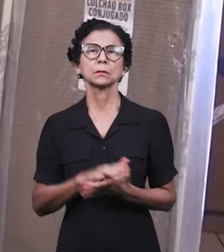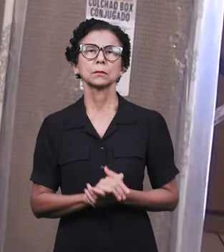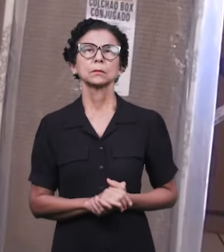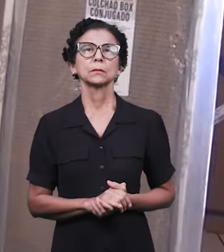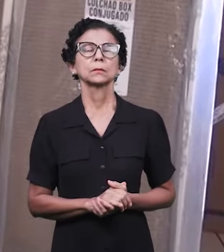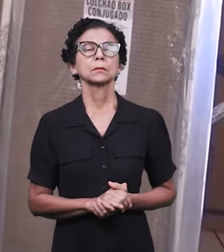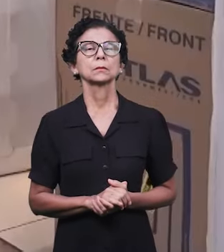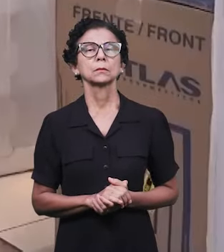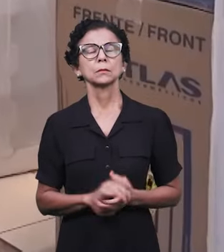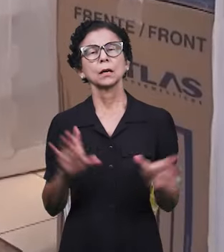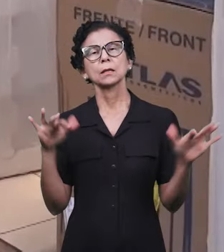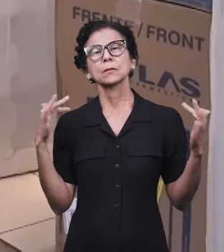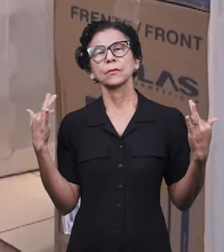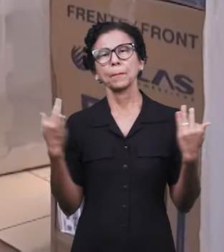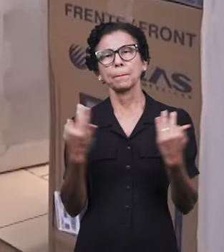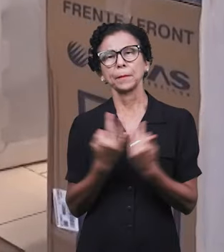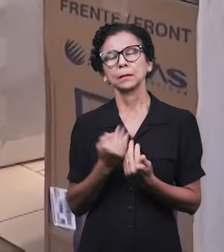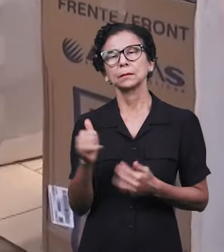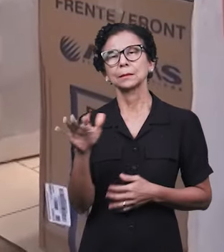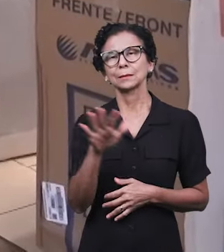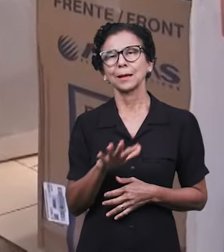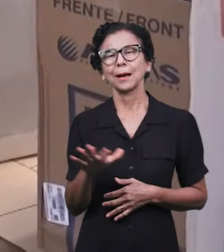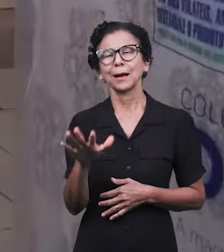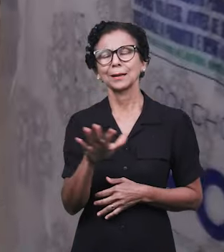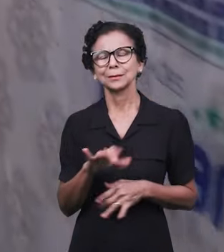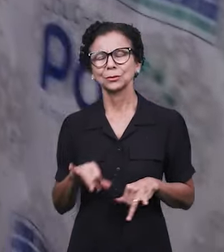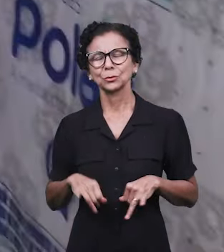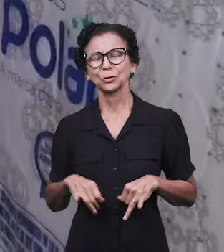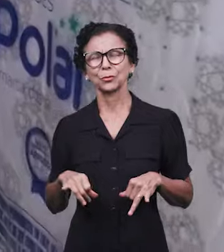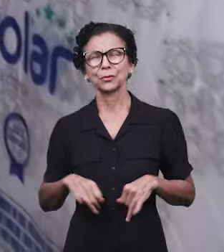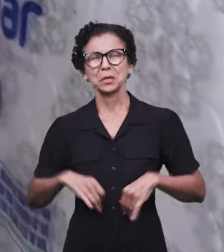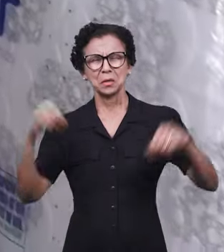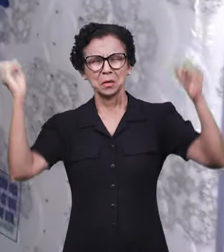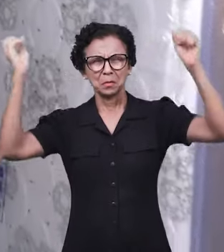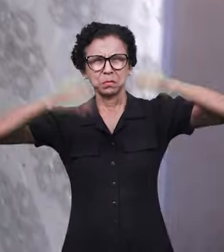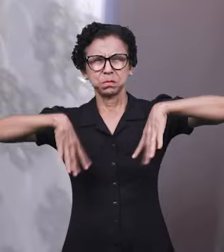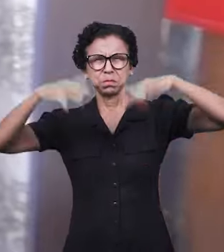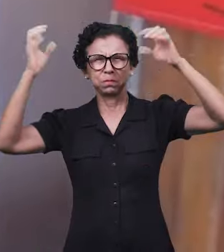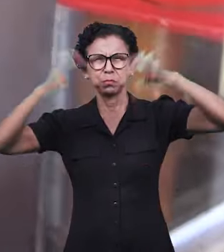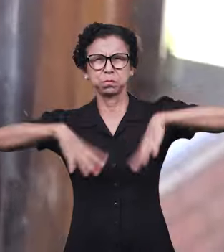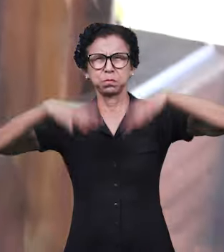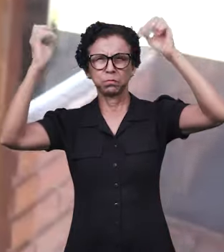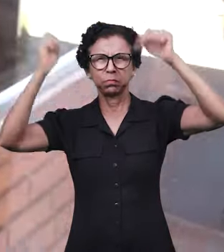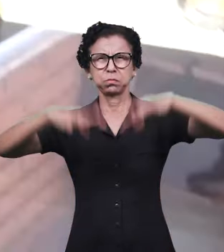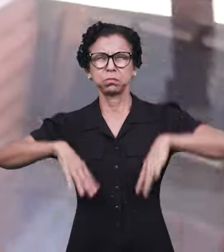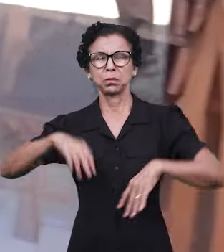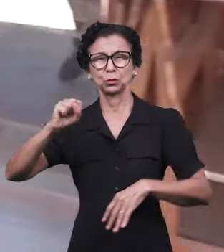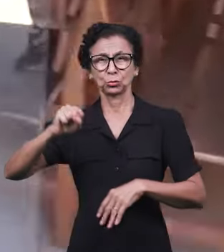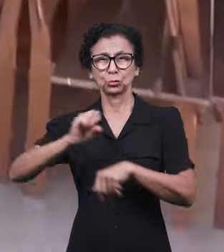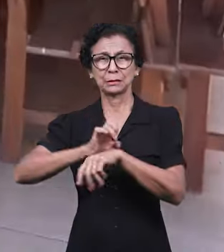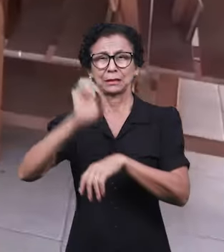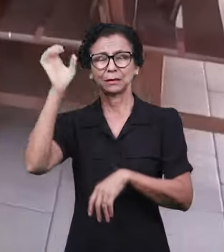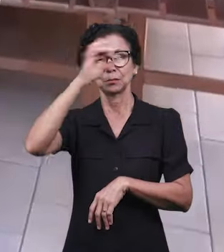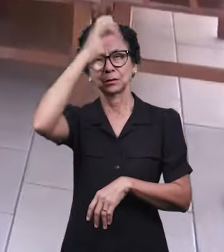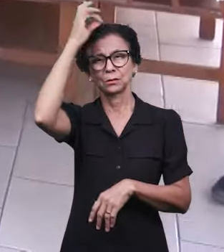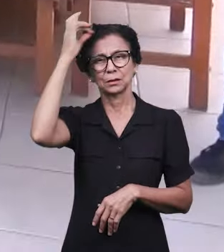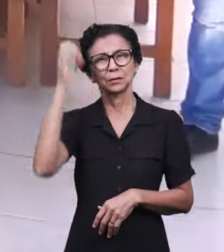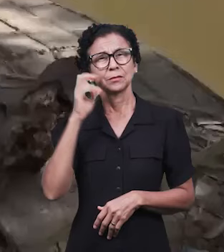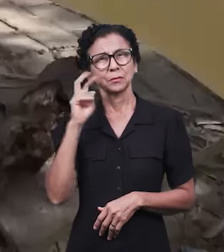e eletrodomésticos no salão da Igreja Cristã Maranata têm destinos certos. 75 casas de famílias que tiveram